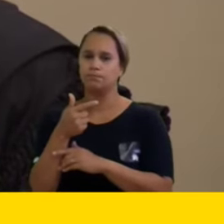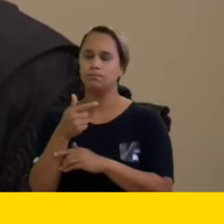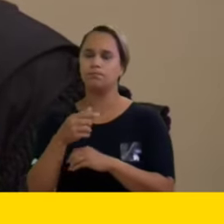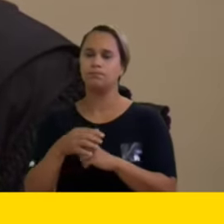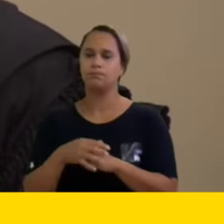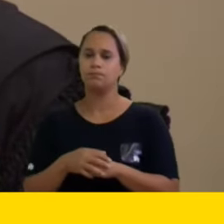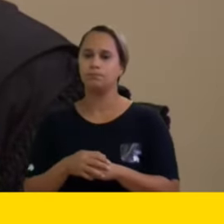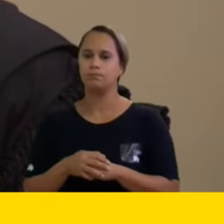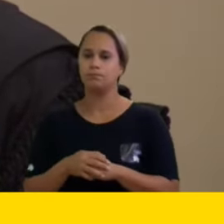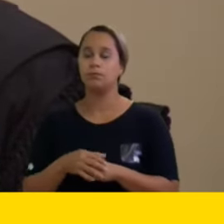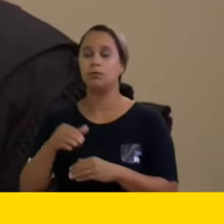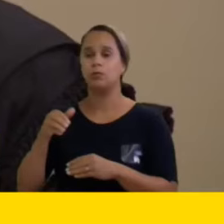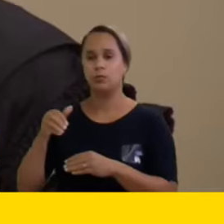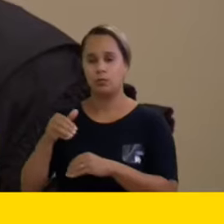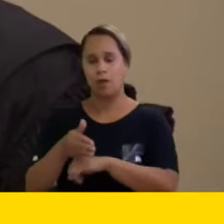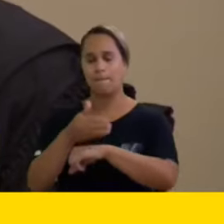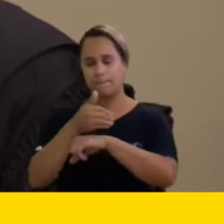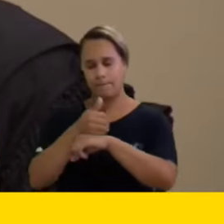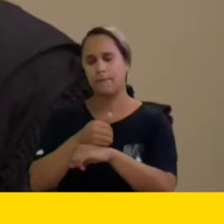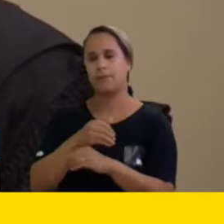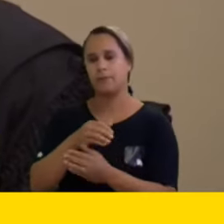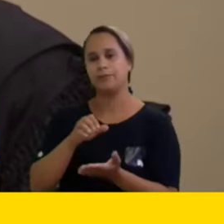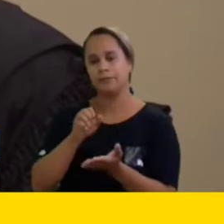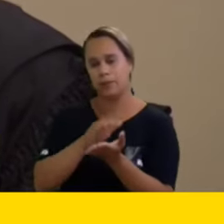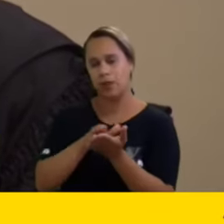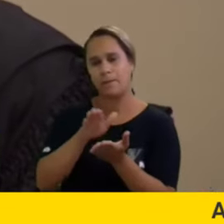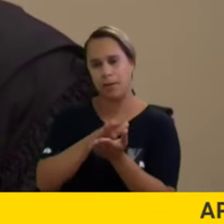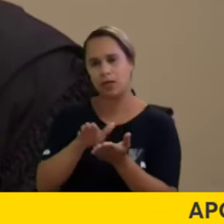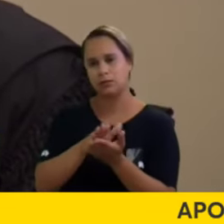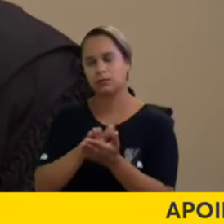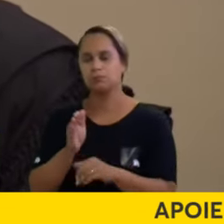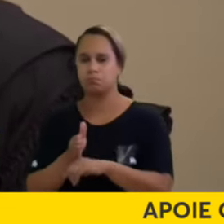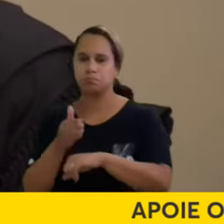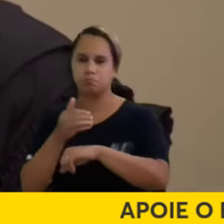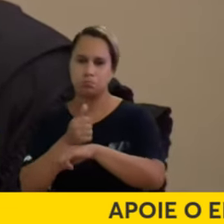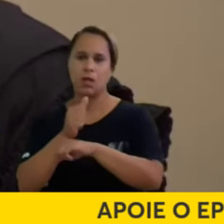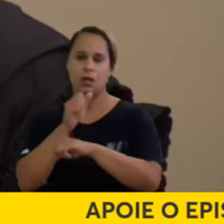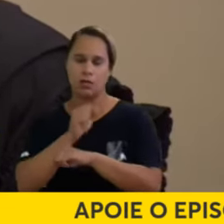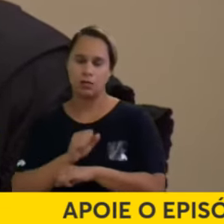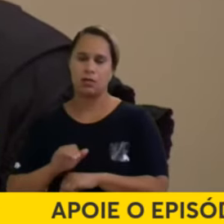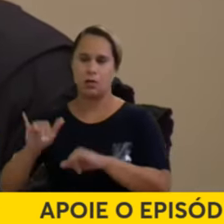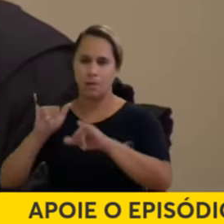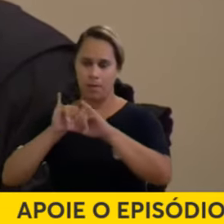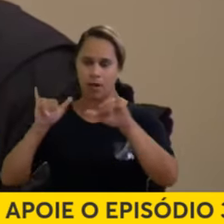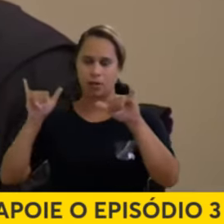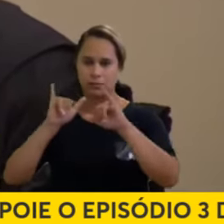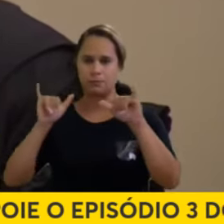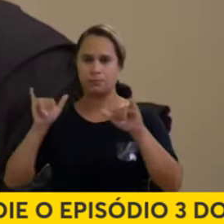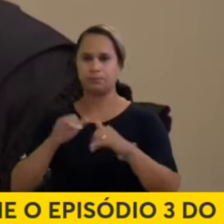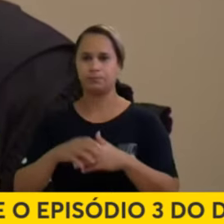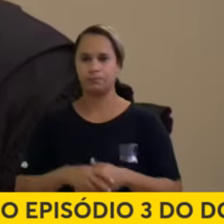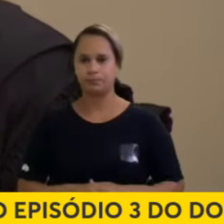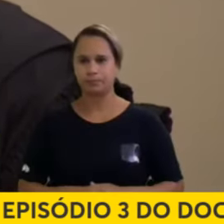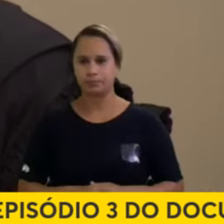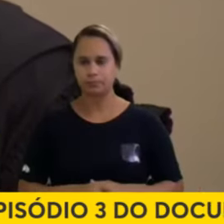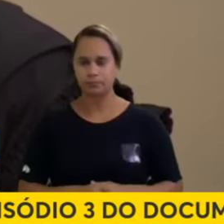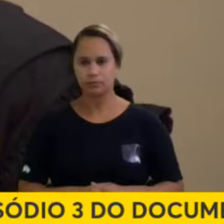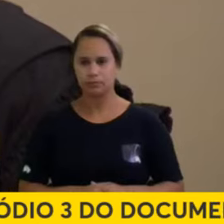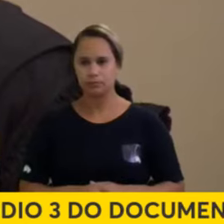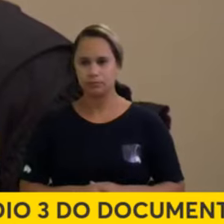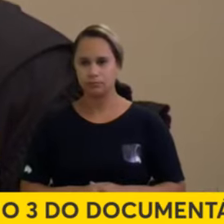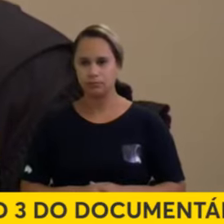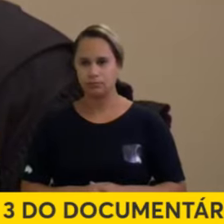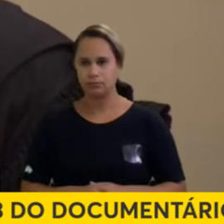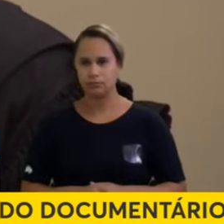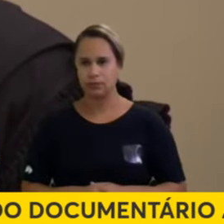despesa de pré-campanha serviço de hospedagem não há como justificativa da despesa de R 282 ao BT Londrina